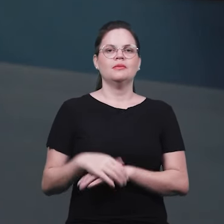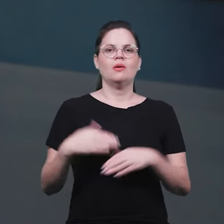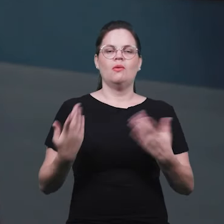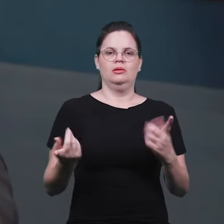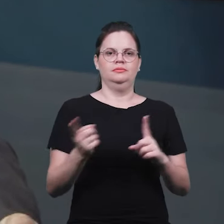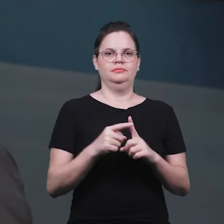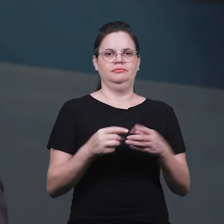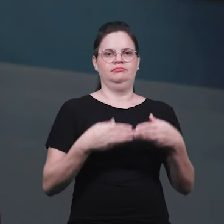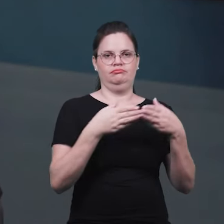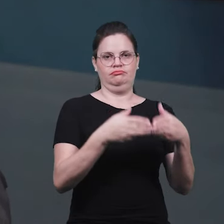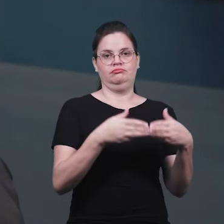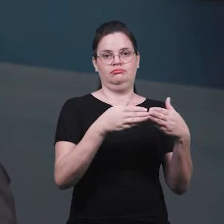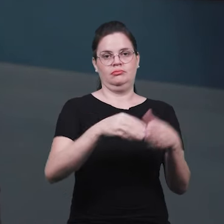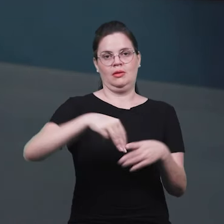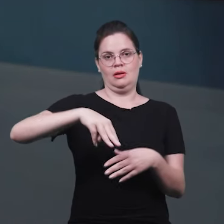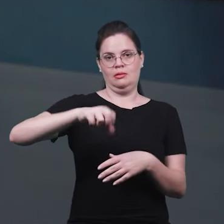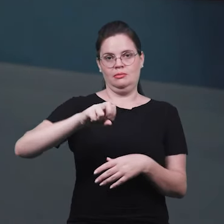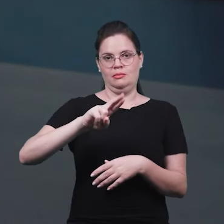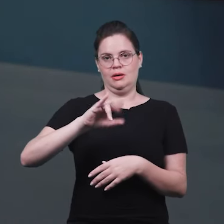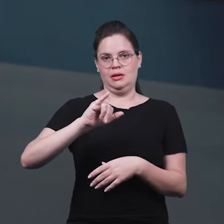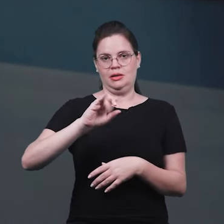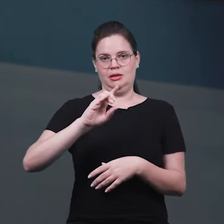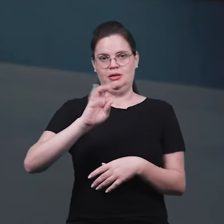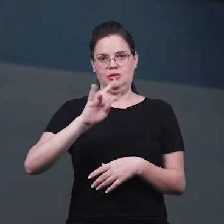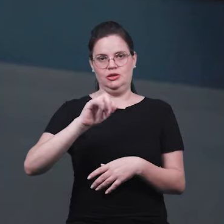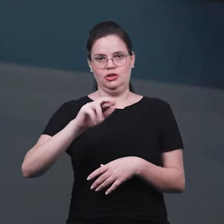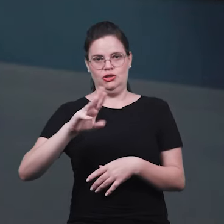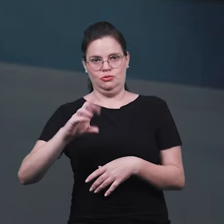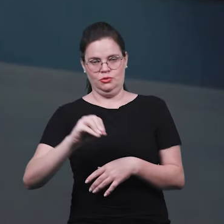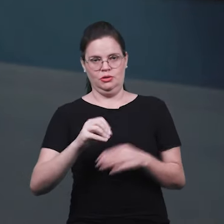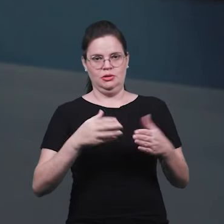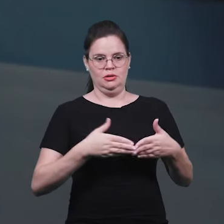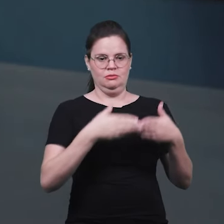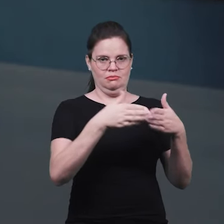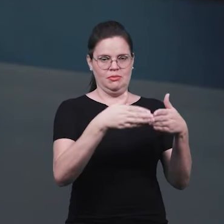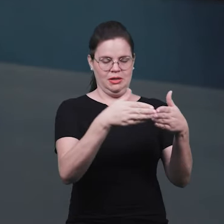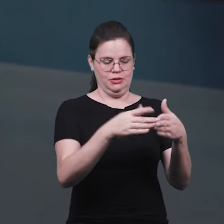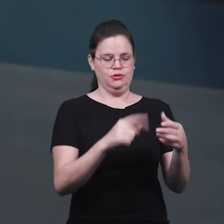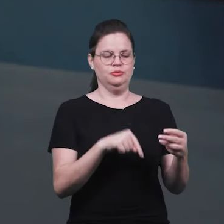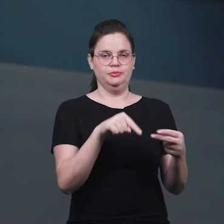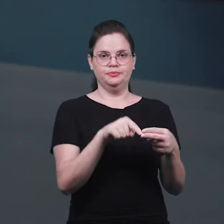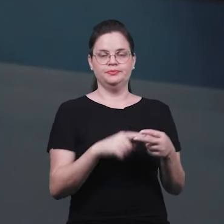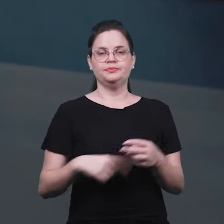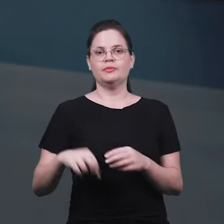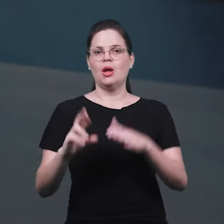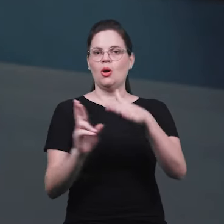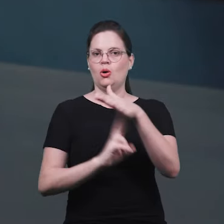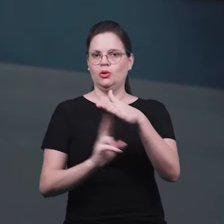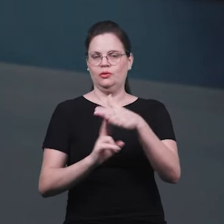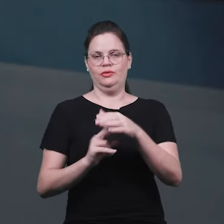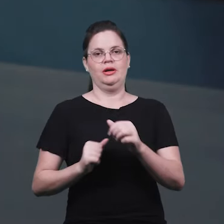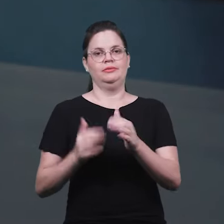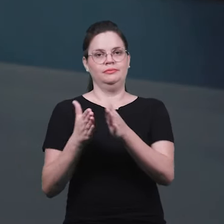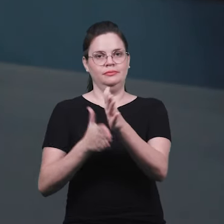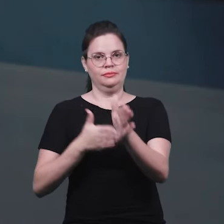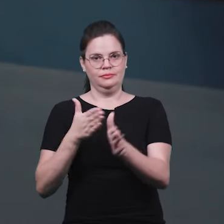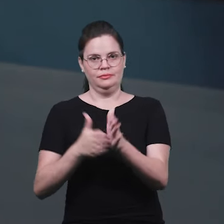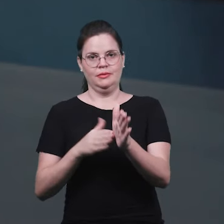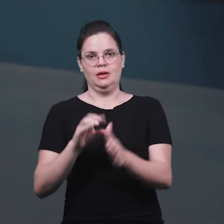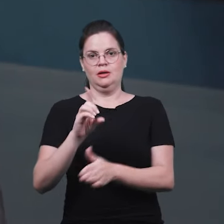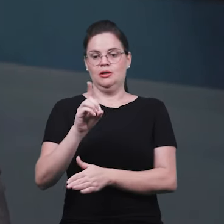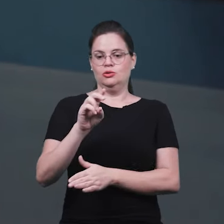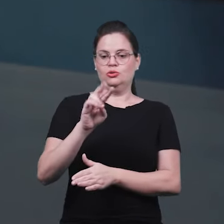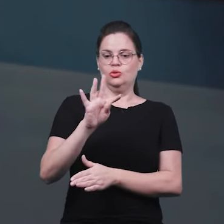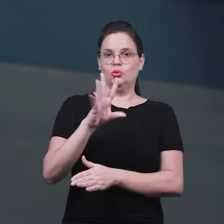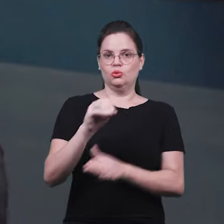modais? O marítimo, que é o hidroviário ou a navegação. o rodoviário, o ferroviário, o dutoviário,